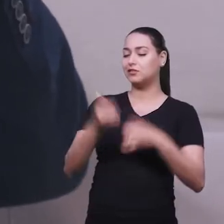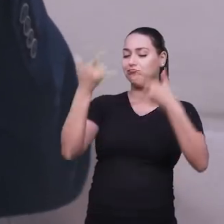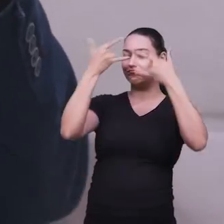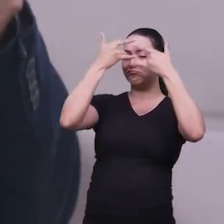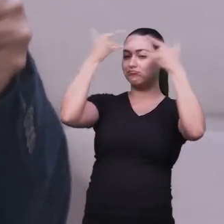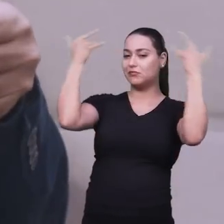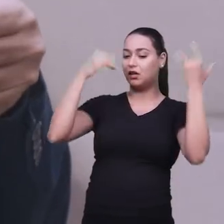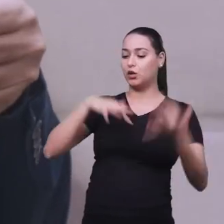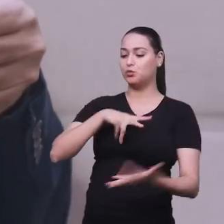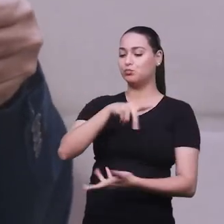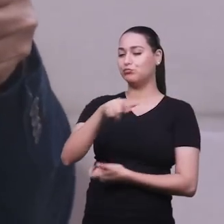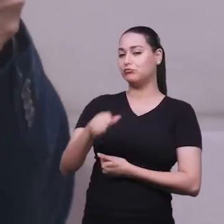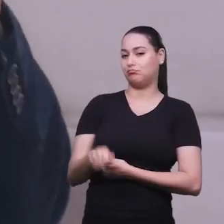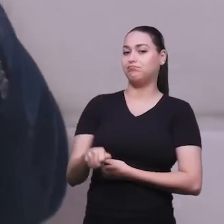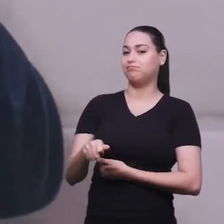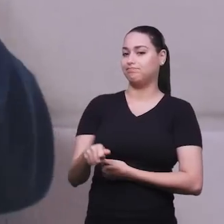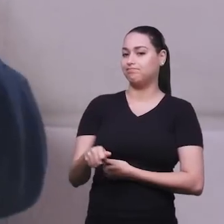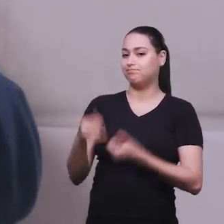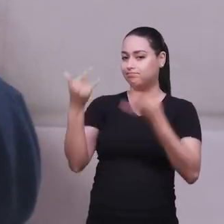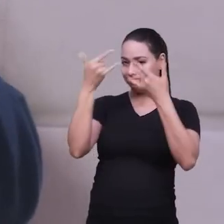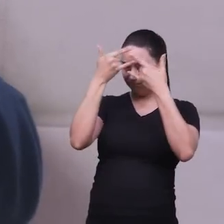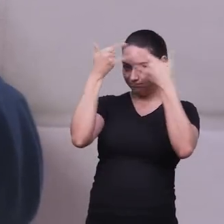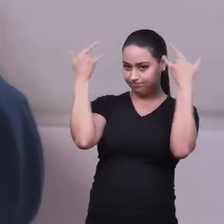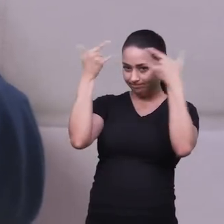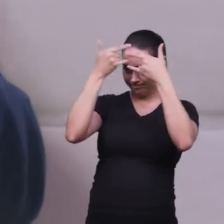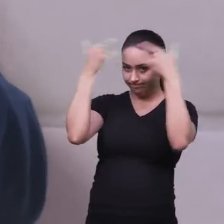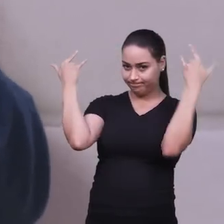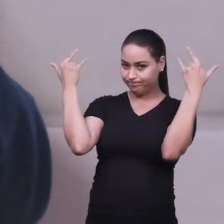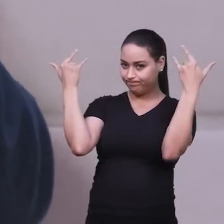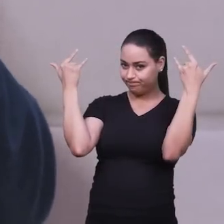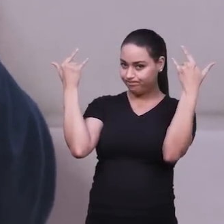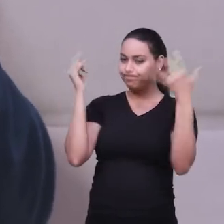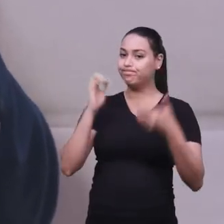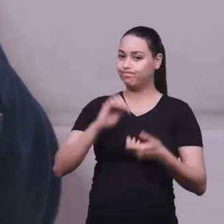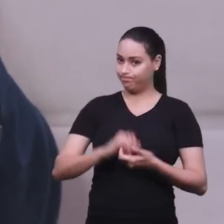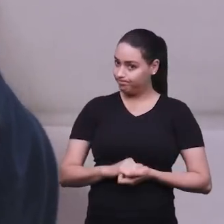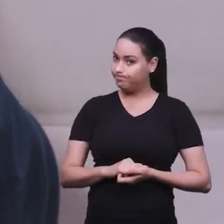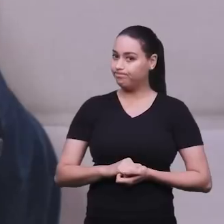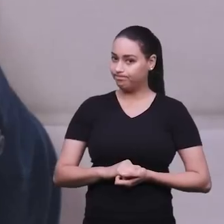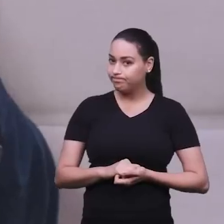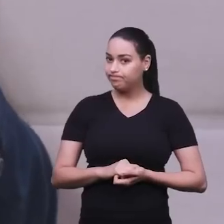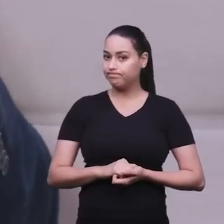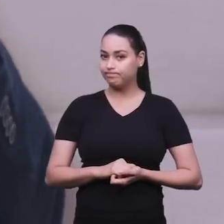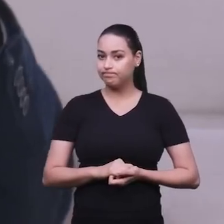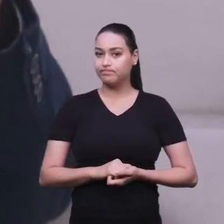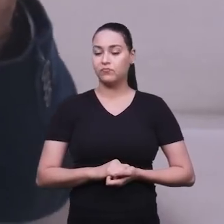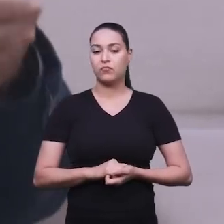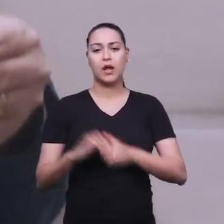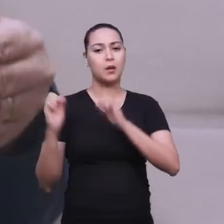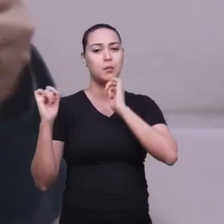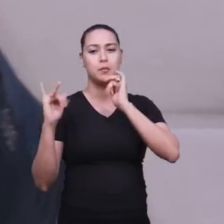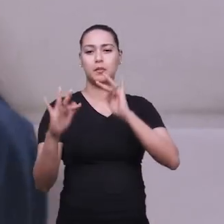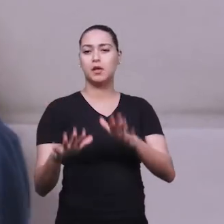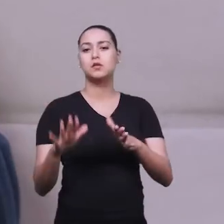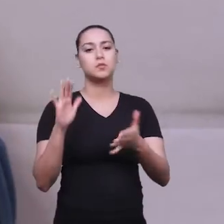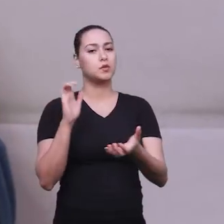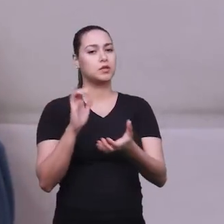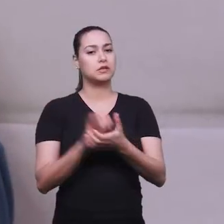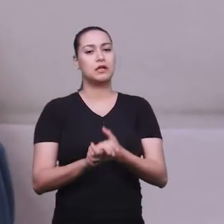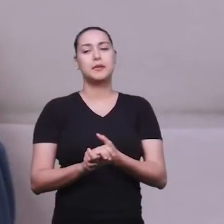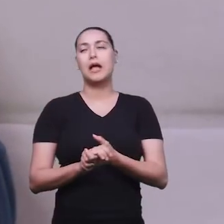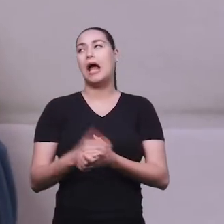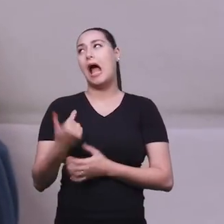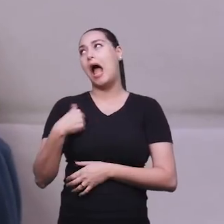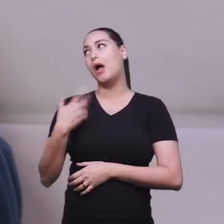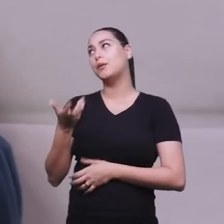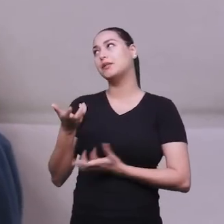interesses terrenos e materiais. Entendeu? É uma bênção para